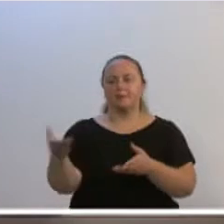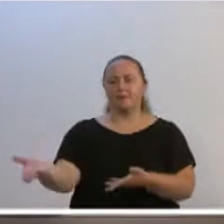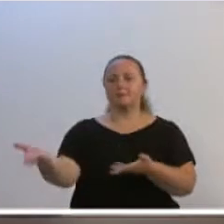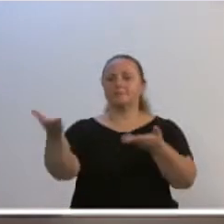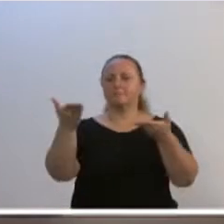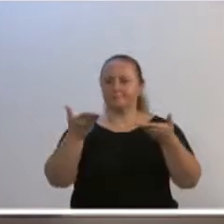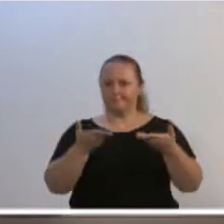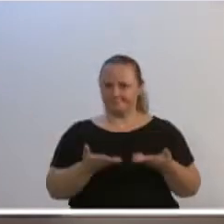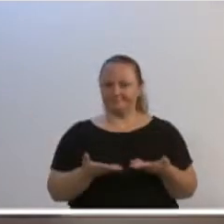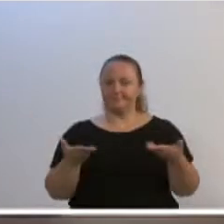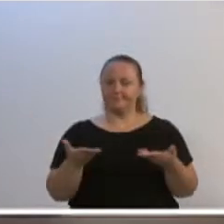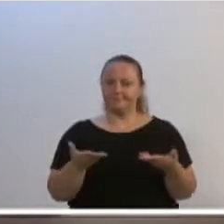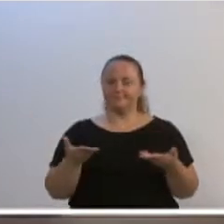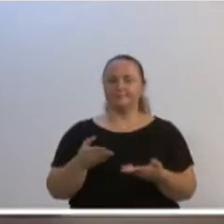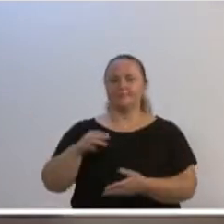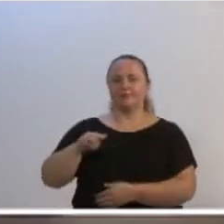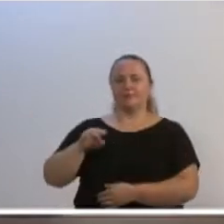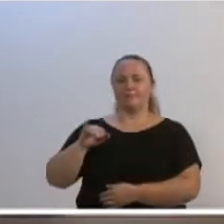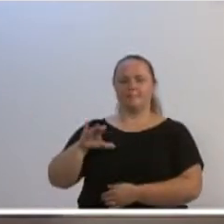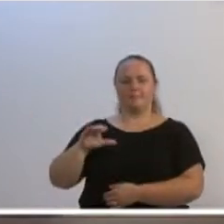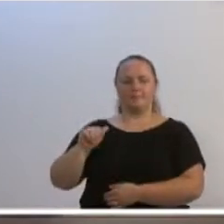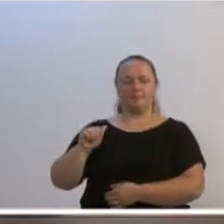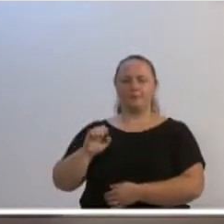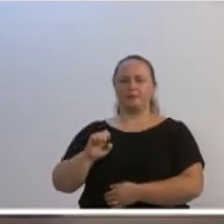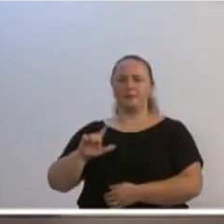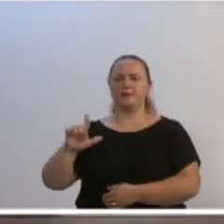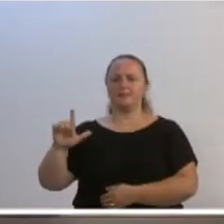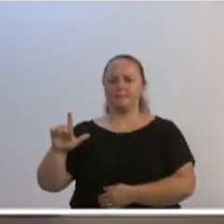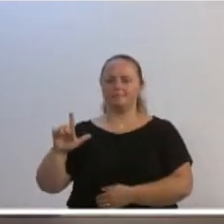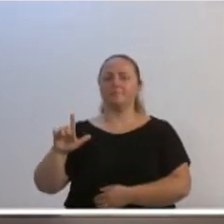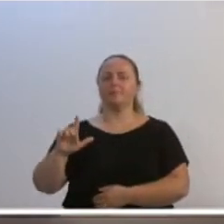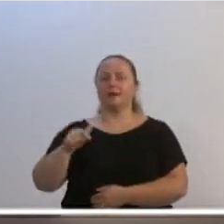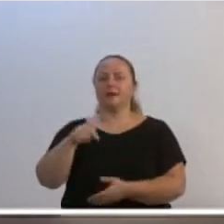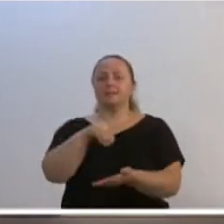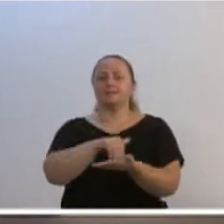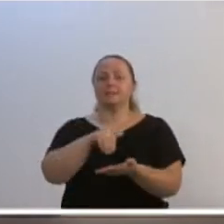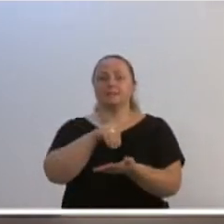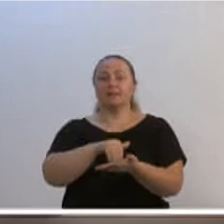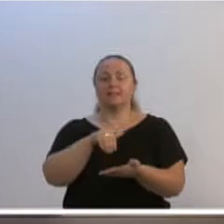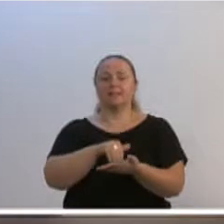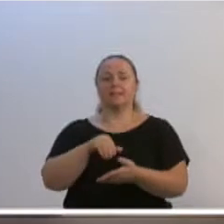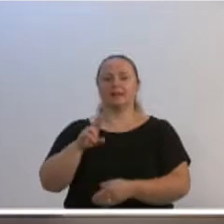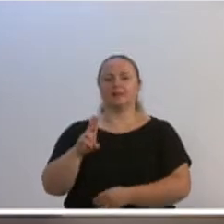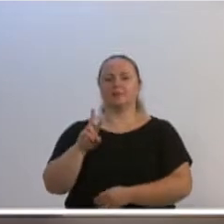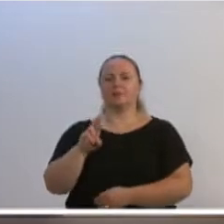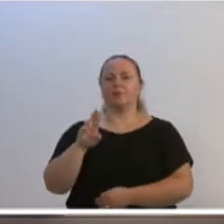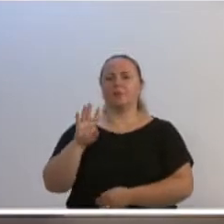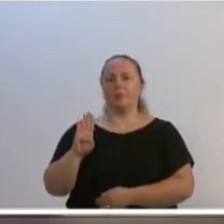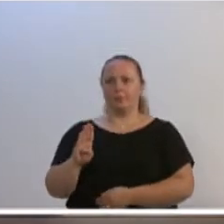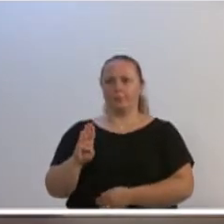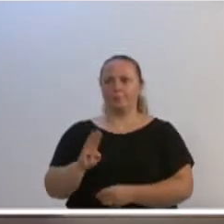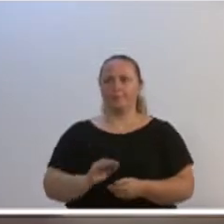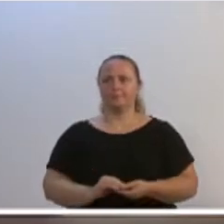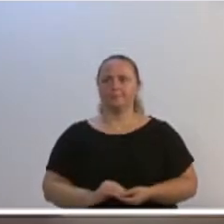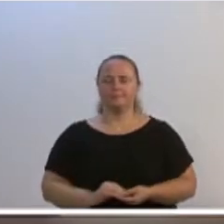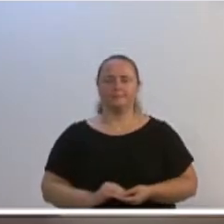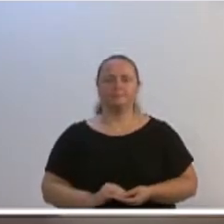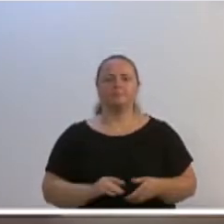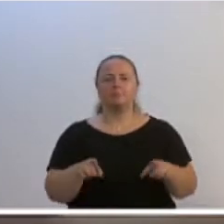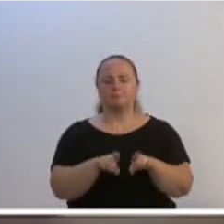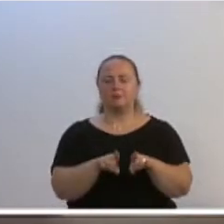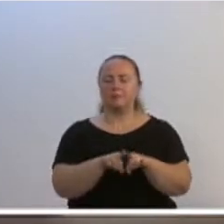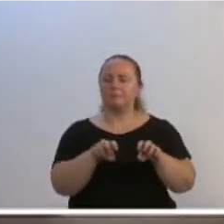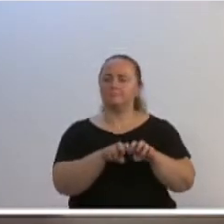convidar o senhor Michael Schneider, que é secretário municipal da urbanizadora de Blumenau, para que faça assento